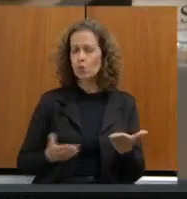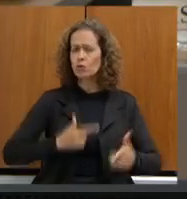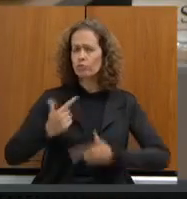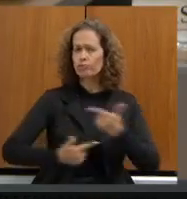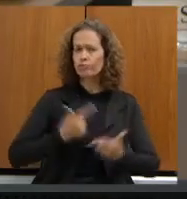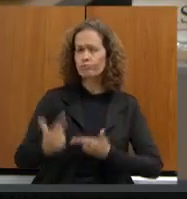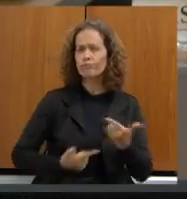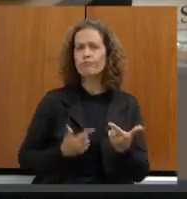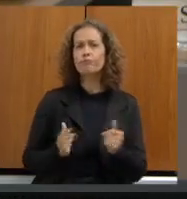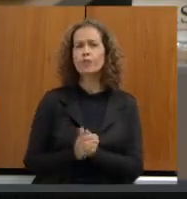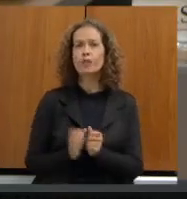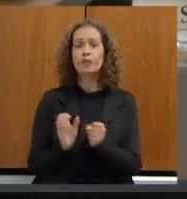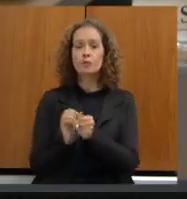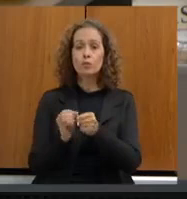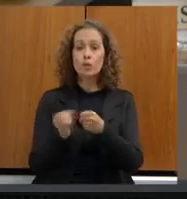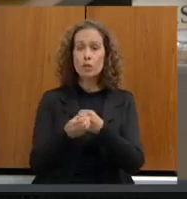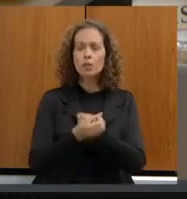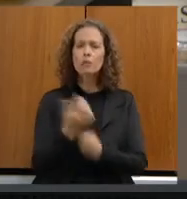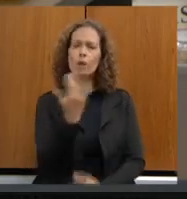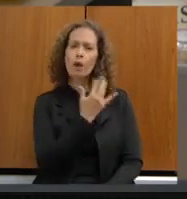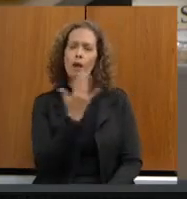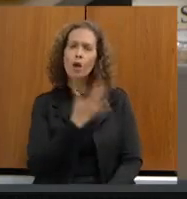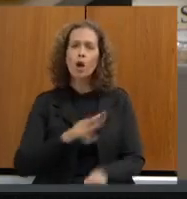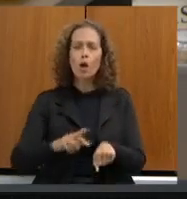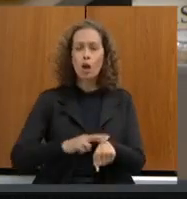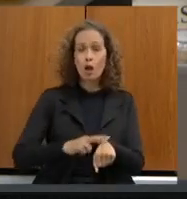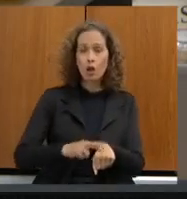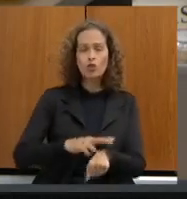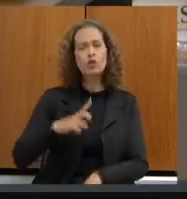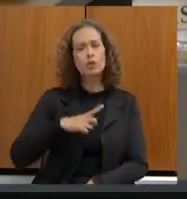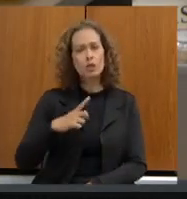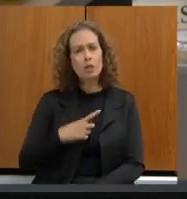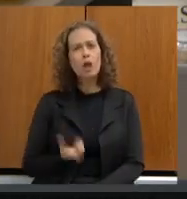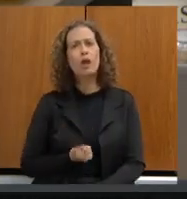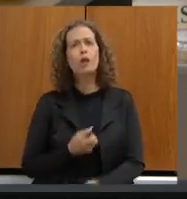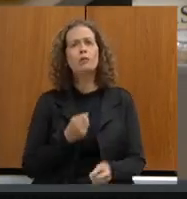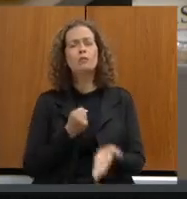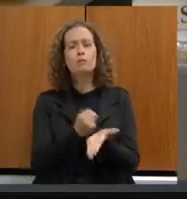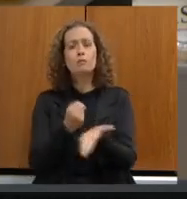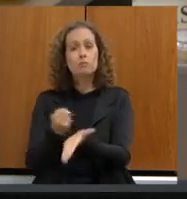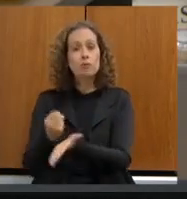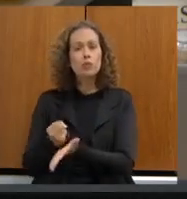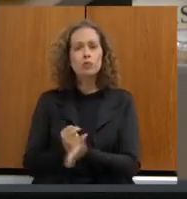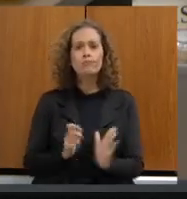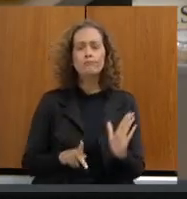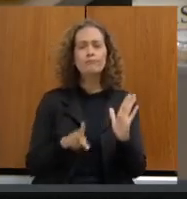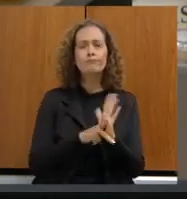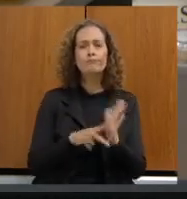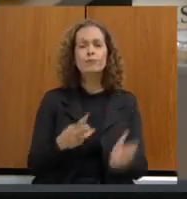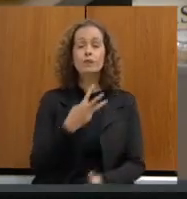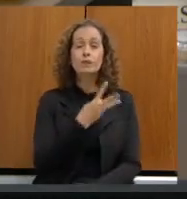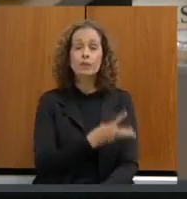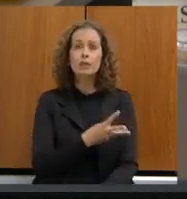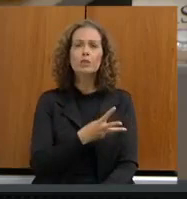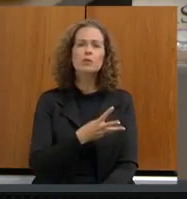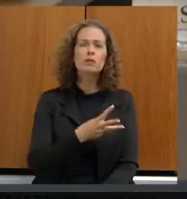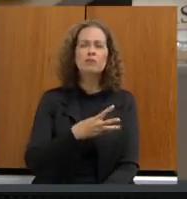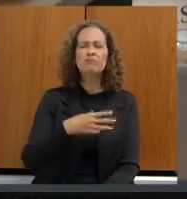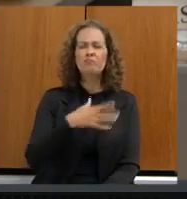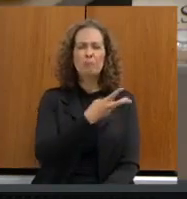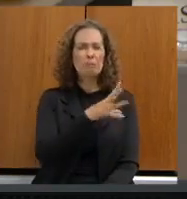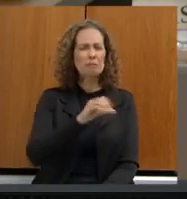local qualquer desse município aí que tá de rosca nós temos lá um atendimento específico foi uma ampliação de 388 por cento